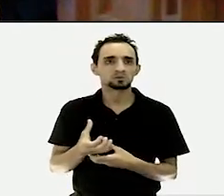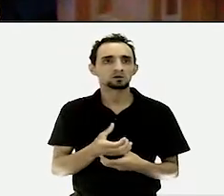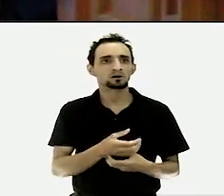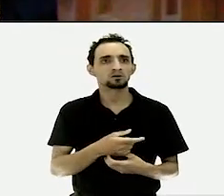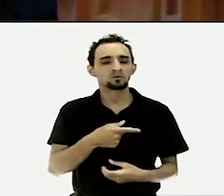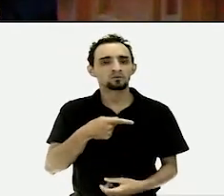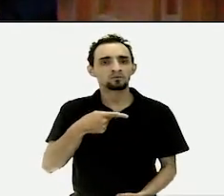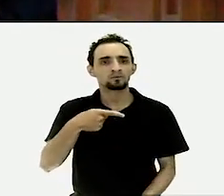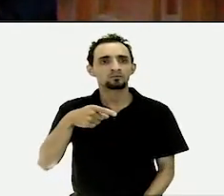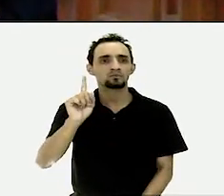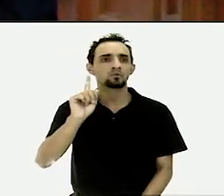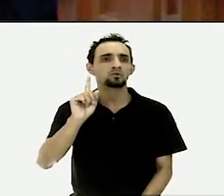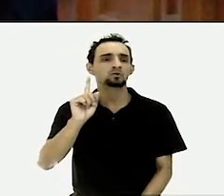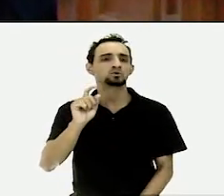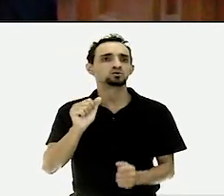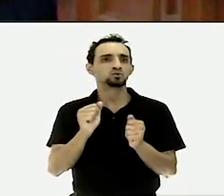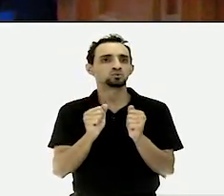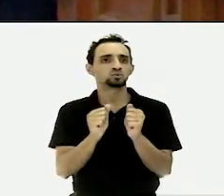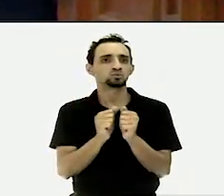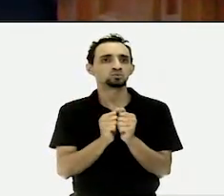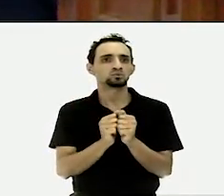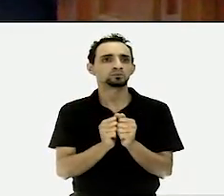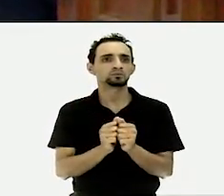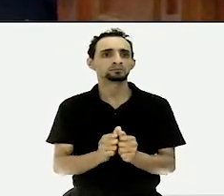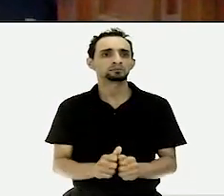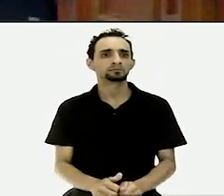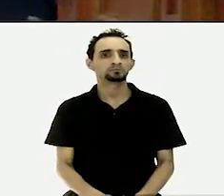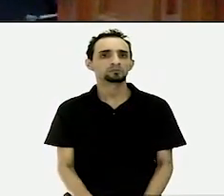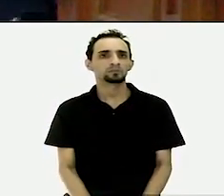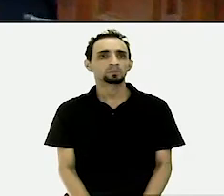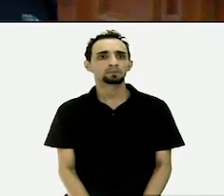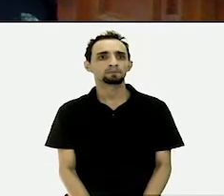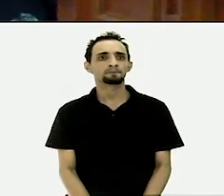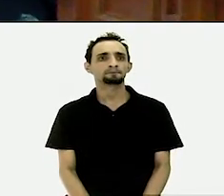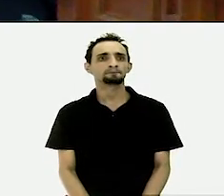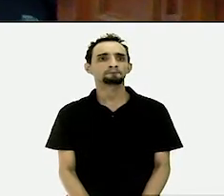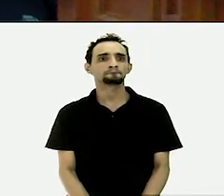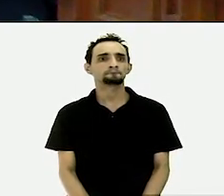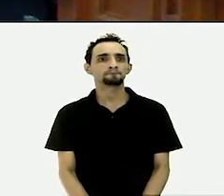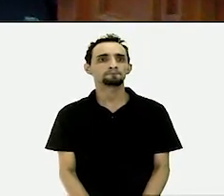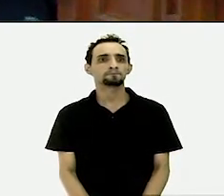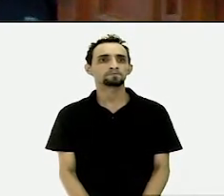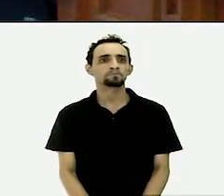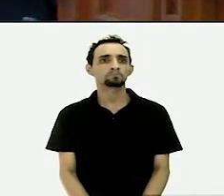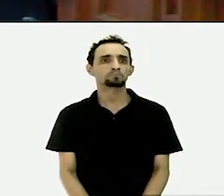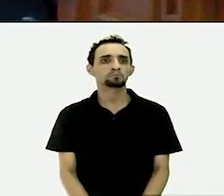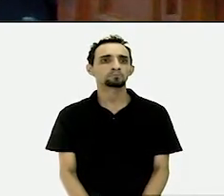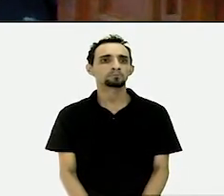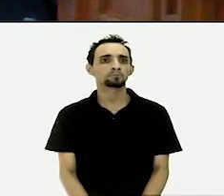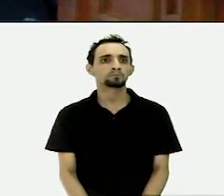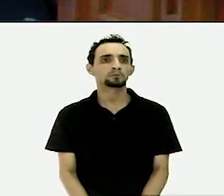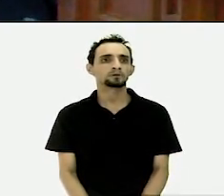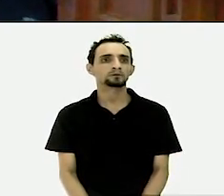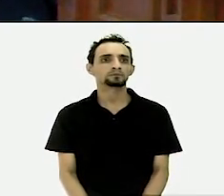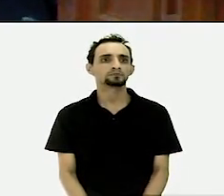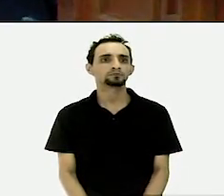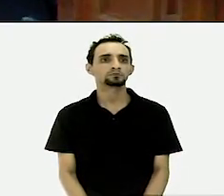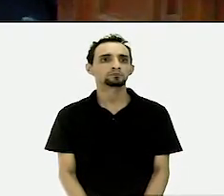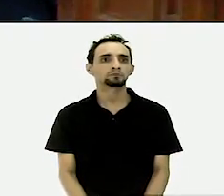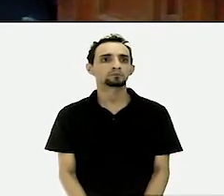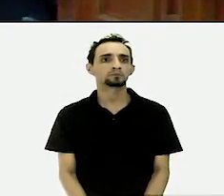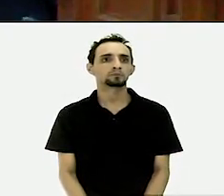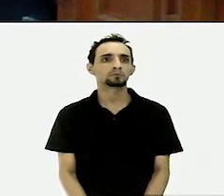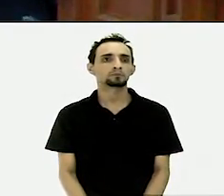na prefeitura, e até o presente momento não tomaram nenhuma providência, né? Então, eu venho aqui também, dentro do assunto,